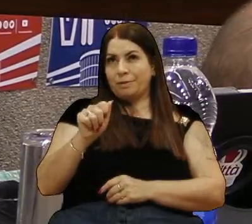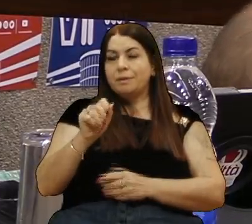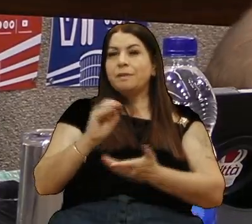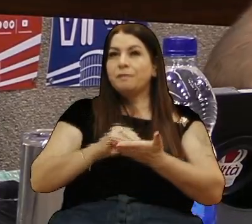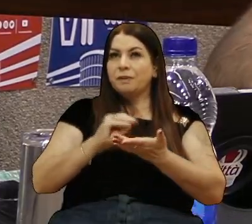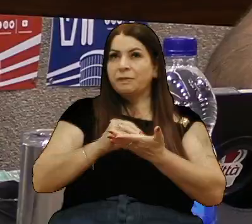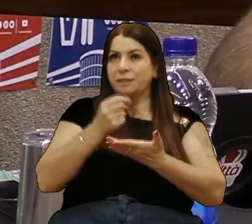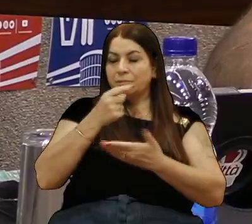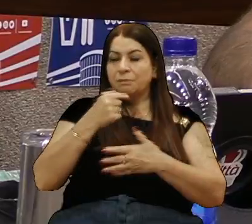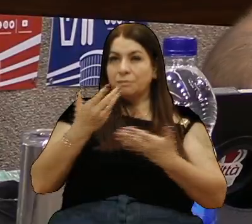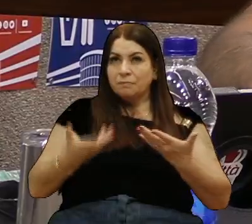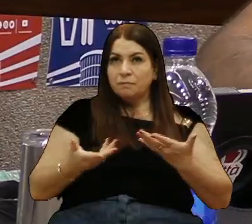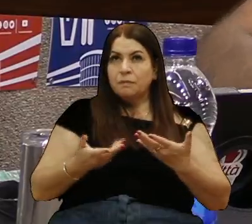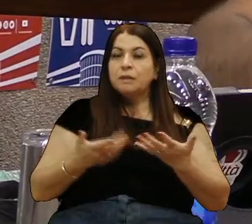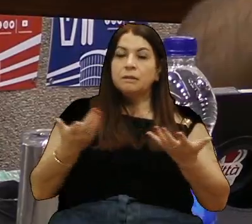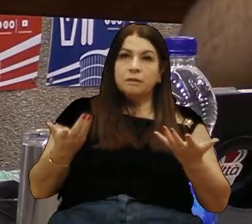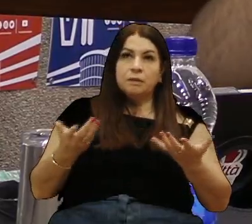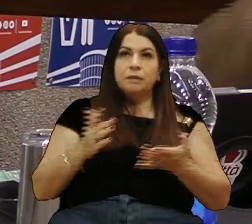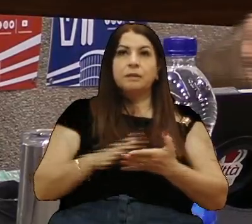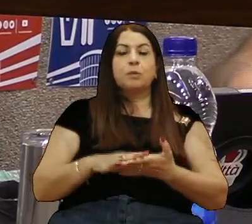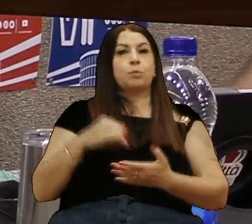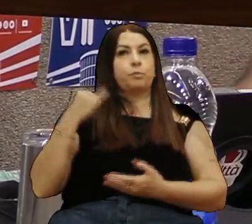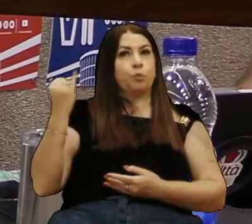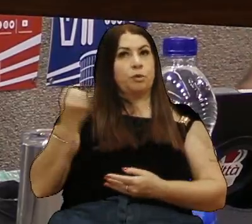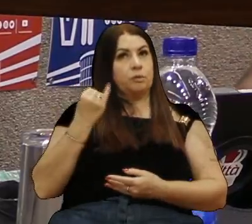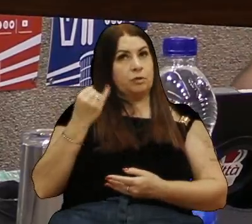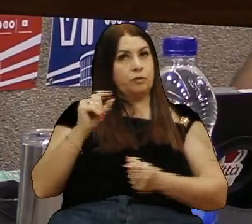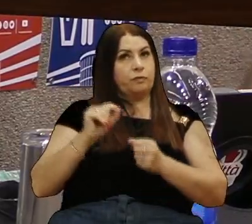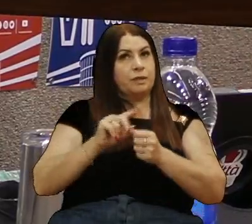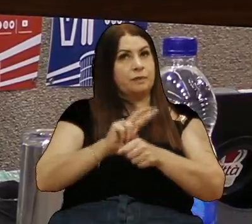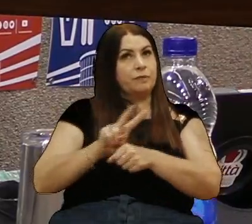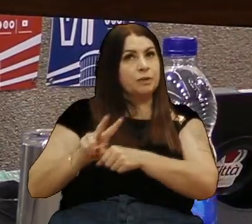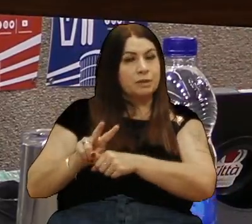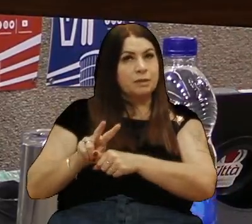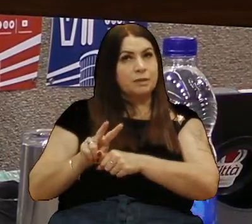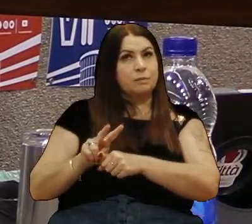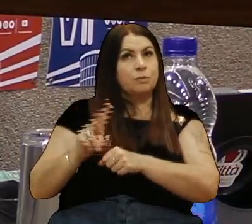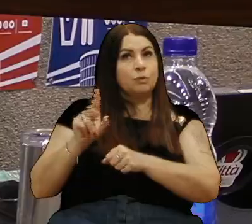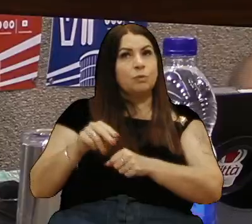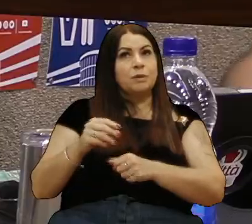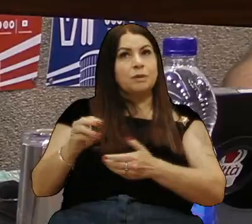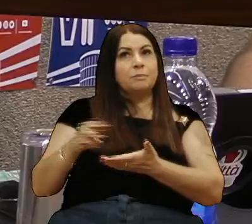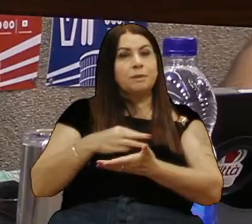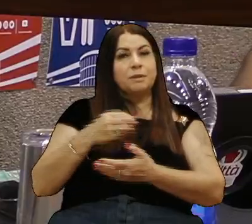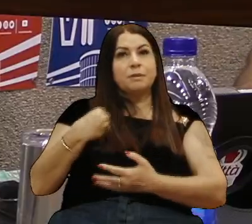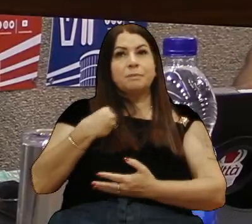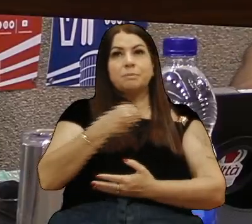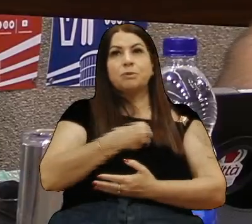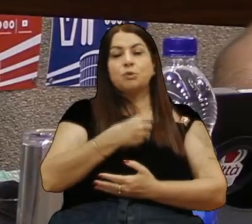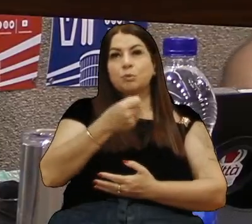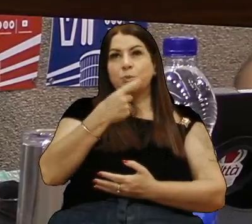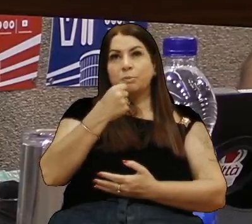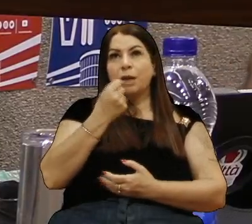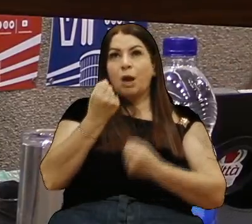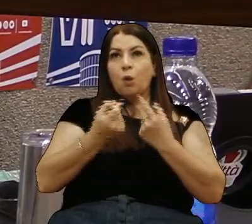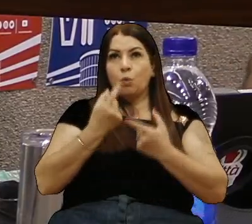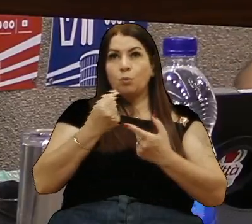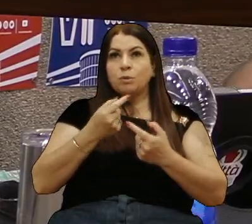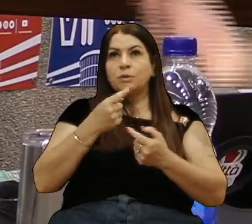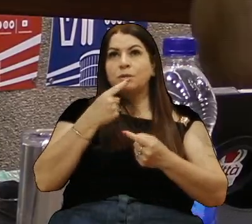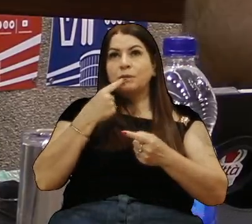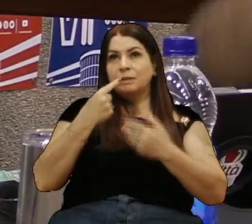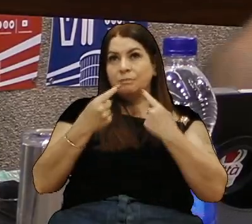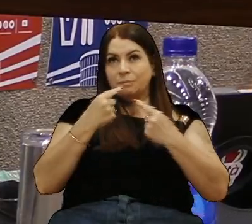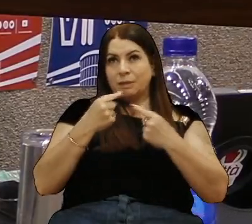falta de medicamentos. Então, é importante a gente fazer essa fiscalização, porque agora eu recebi uma mensagem da médica dizendo que os medicamentos, alguns daqueles que a gente tinha